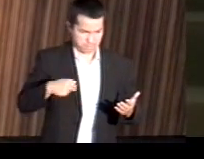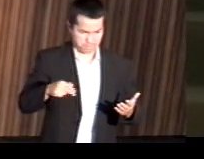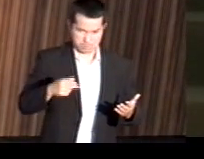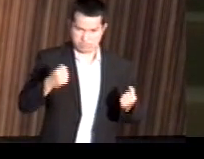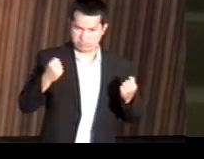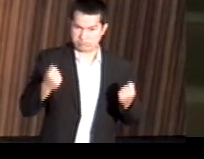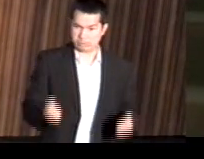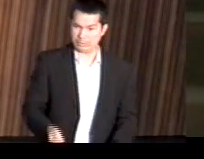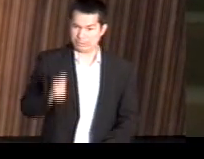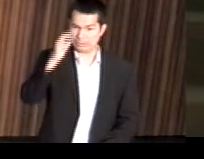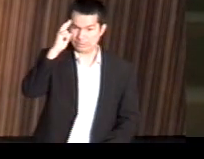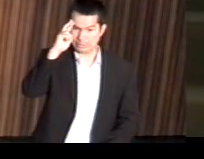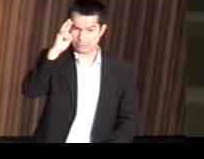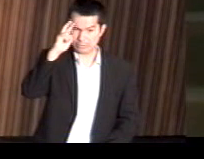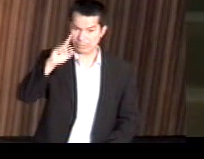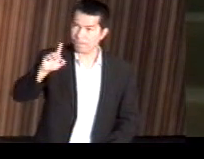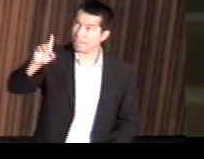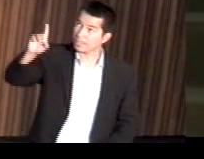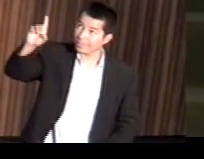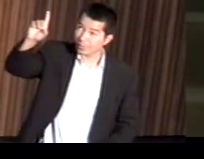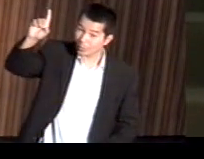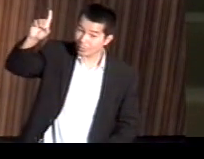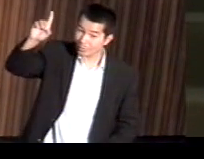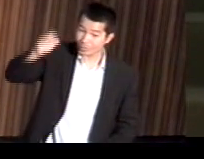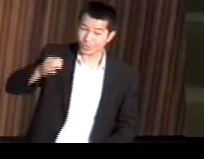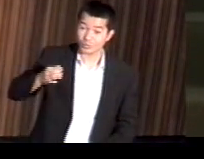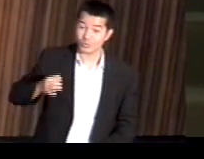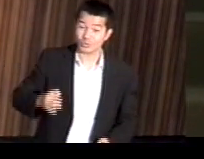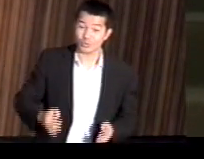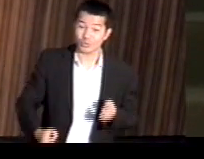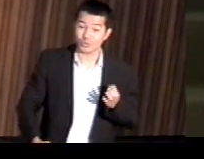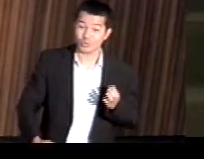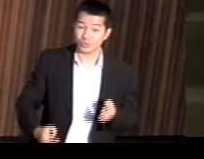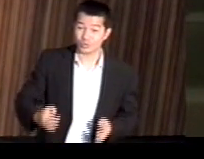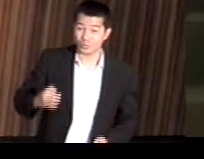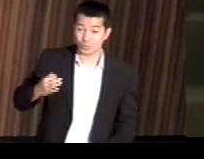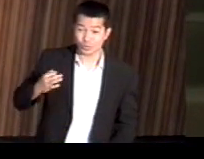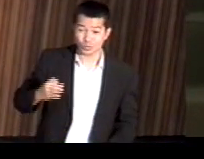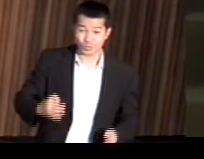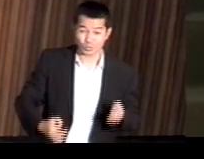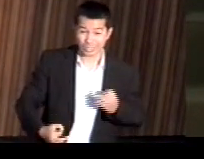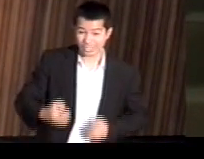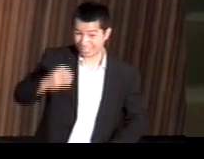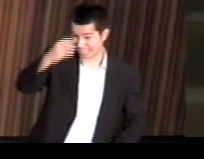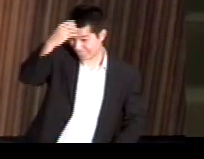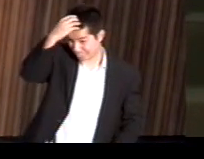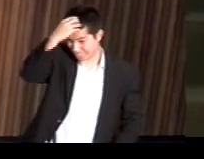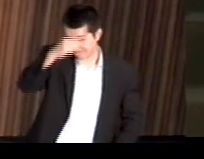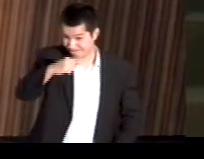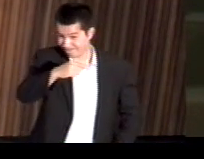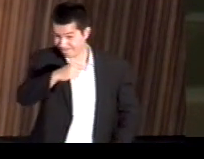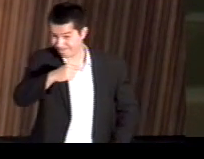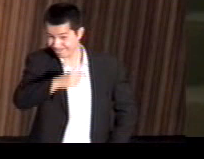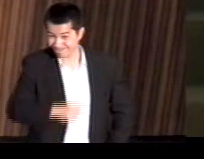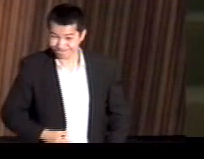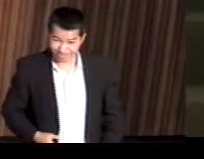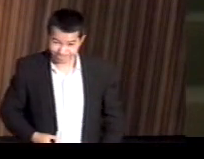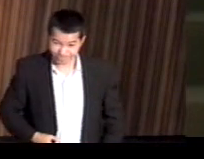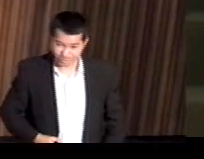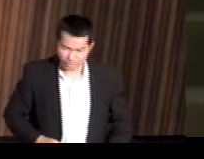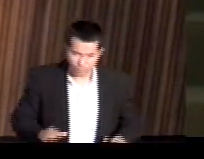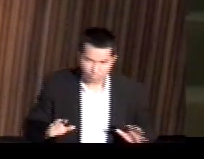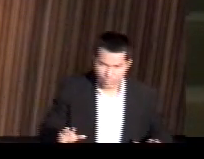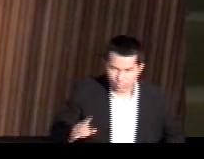E um dia, todos nós vamos prestar contas diante de Deus. E mais, Na justiça